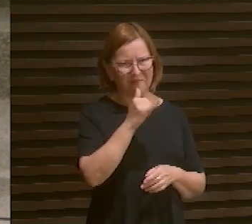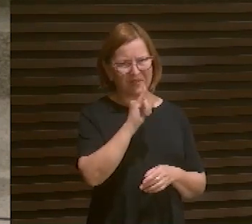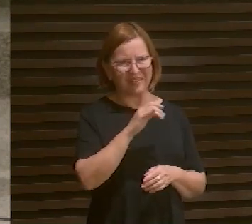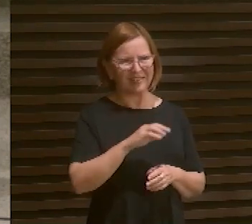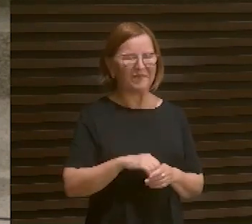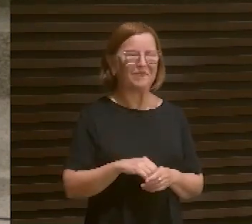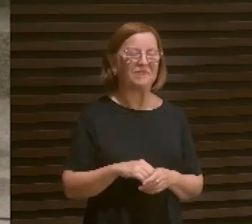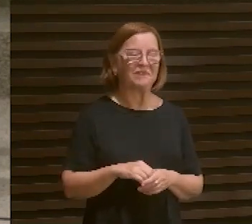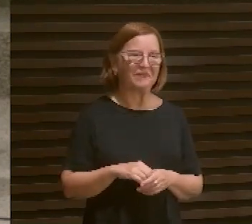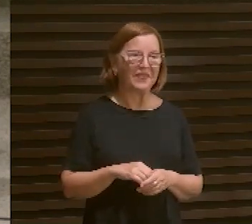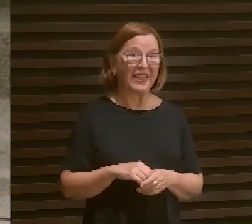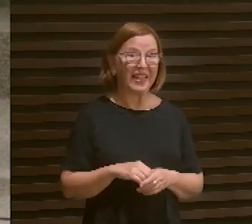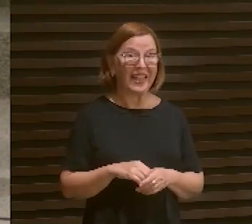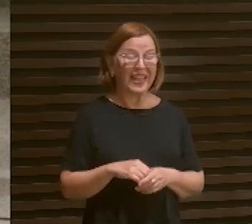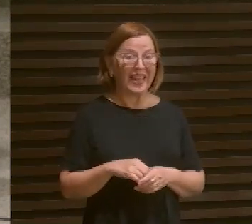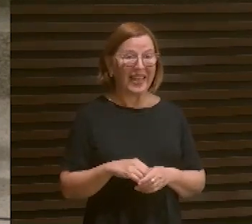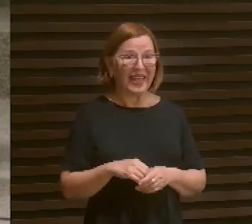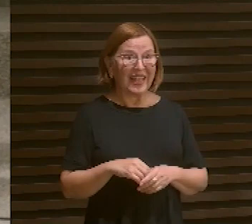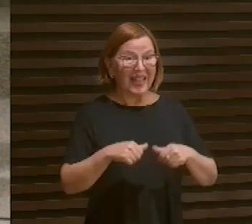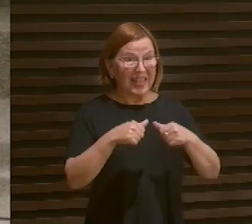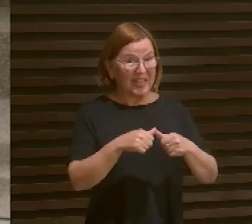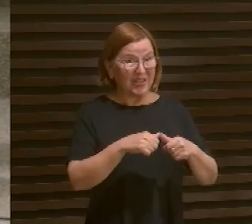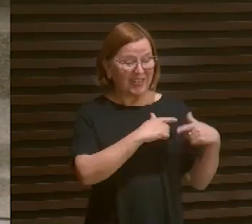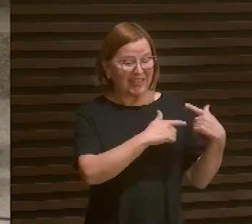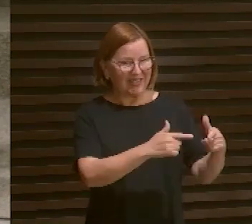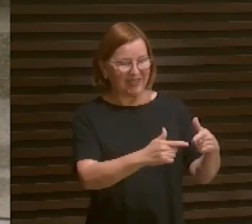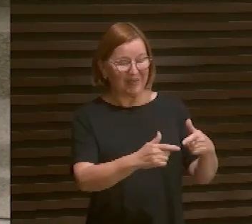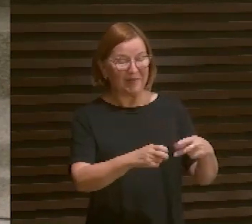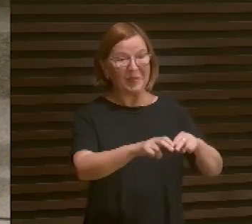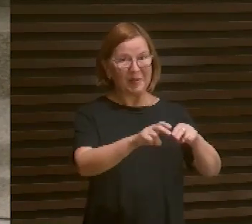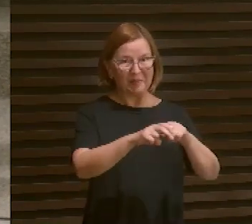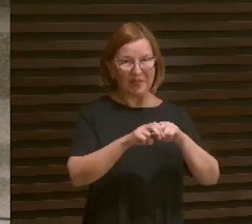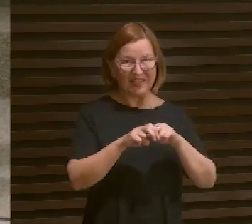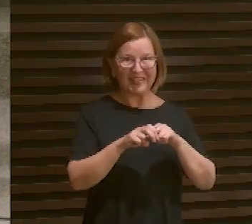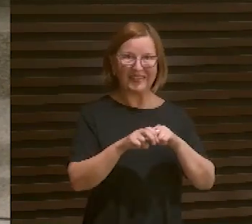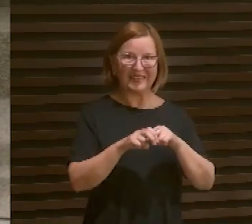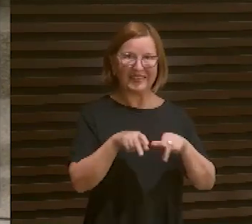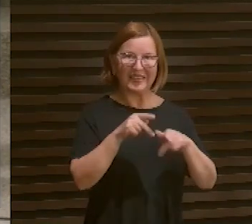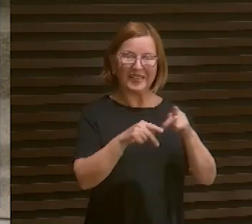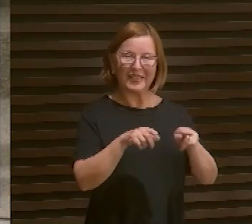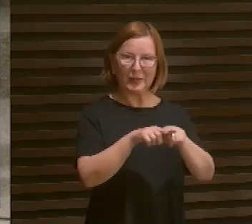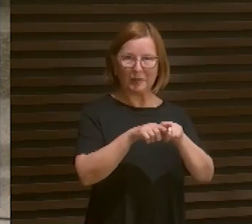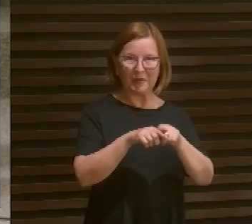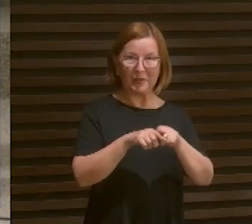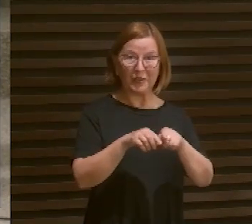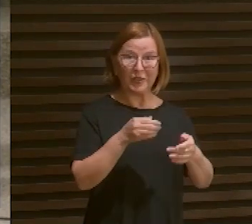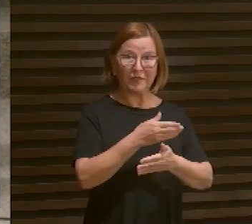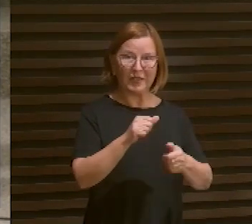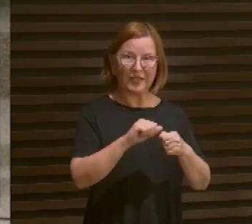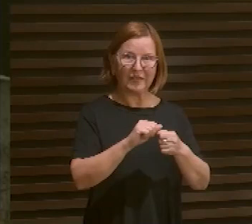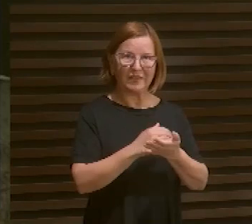isso. Tradição. Por isso, santos irmãos, que participais da